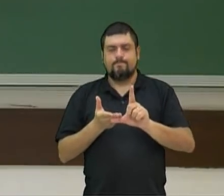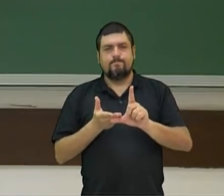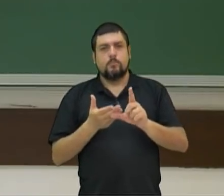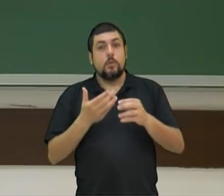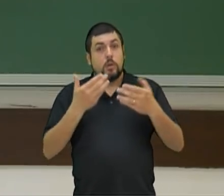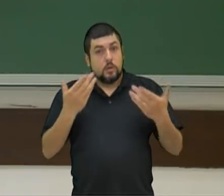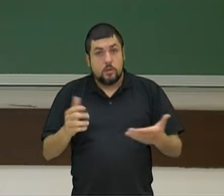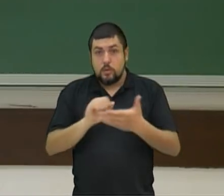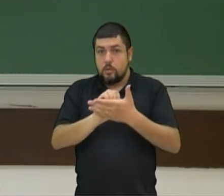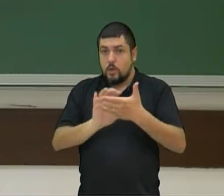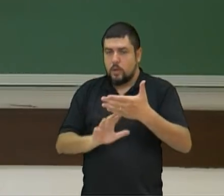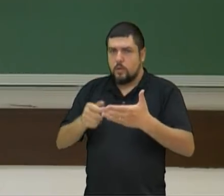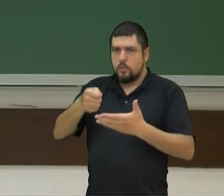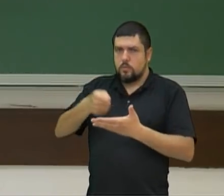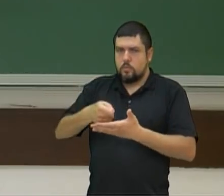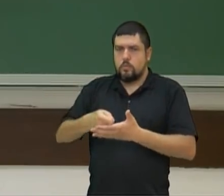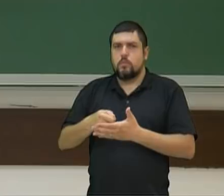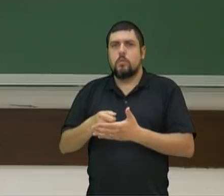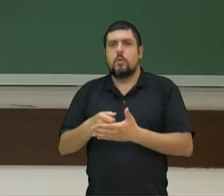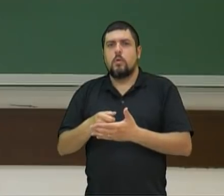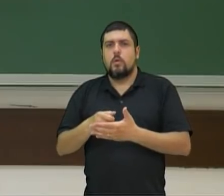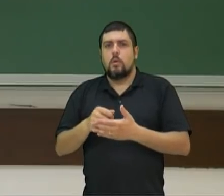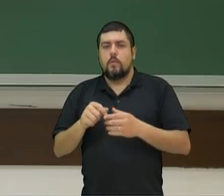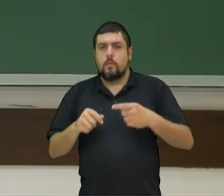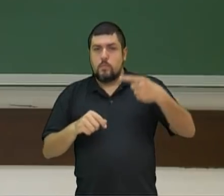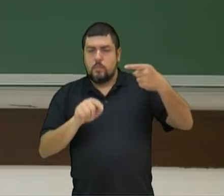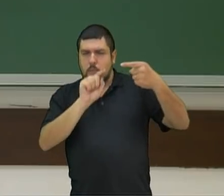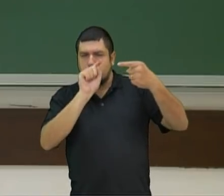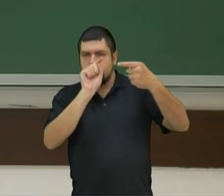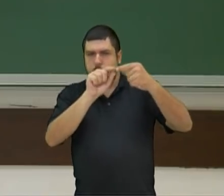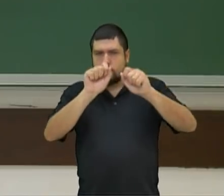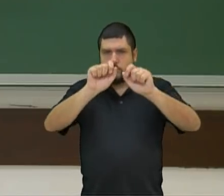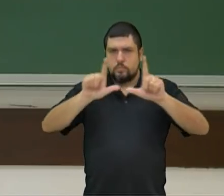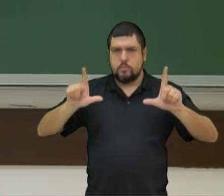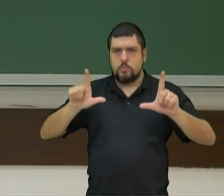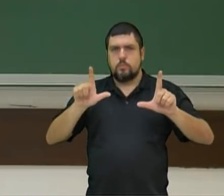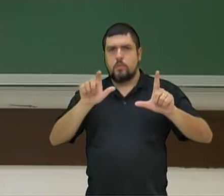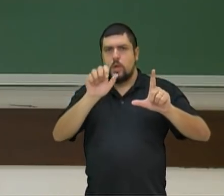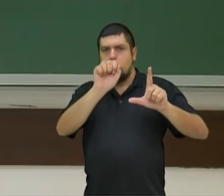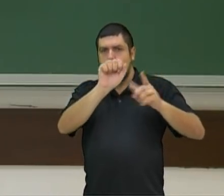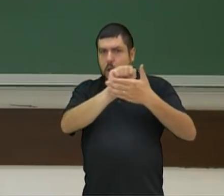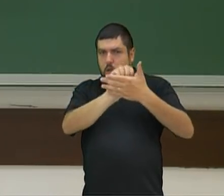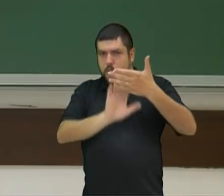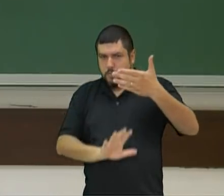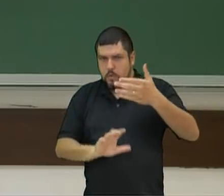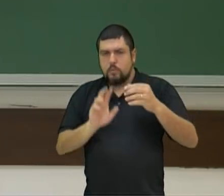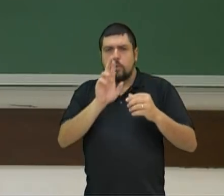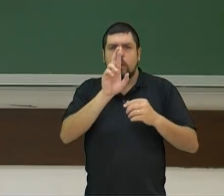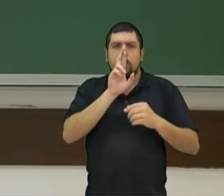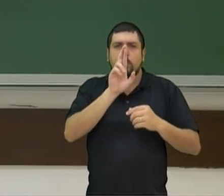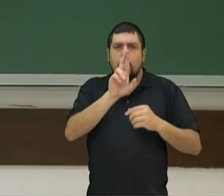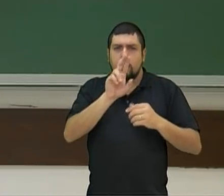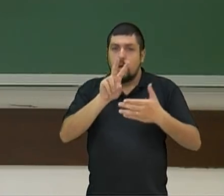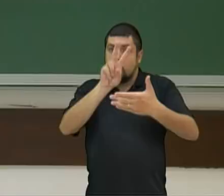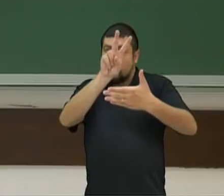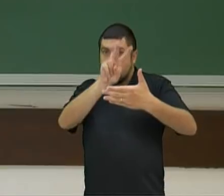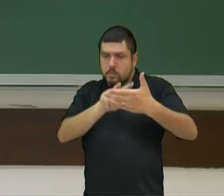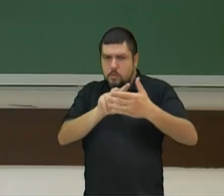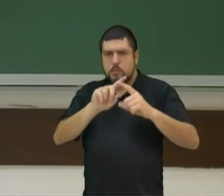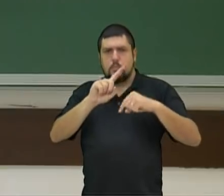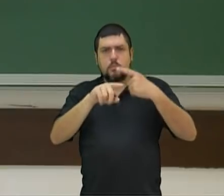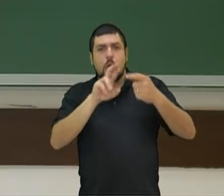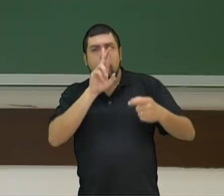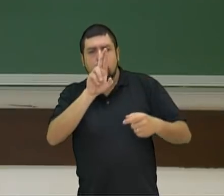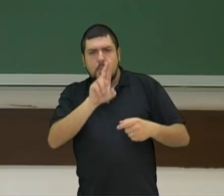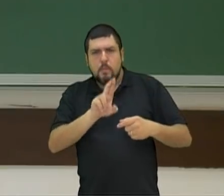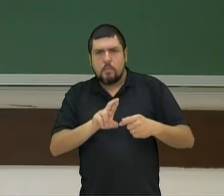obrigatória. Clica no primeiro link, realiza a atividade, faça a leitura, clique na resposta que você acha correta e